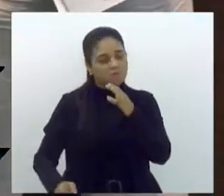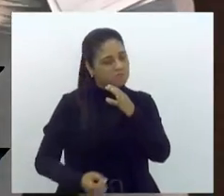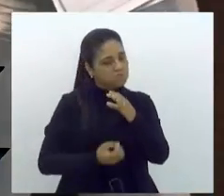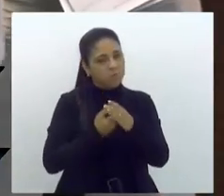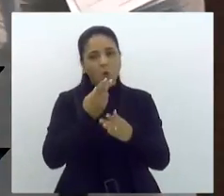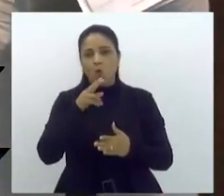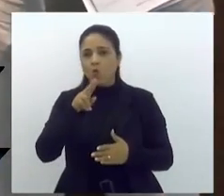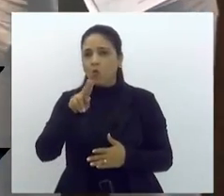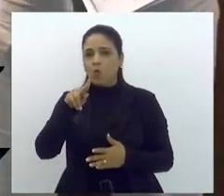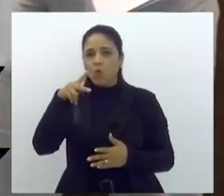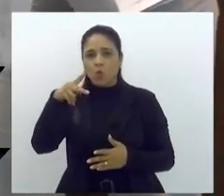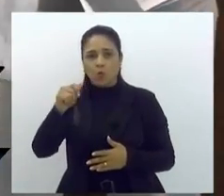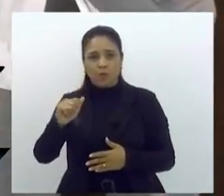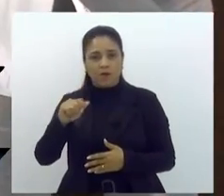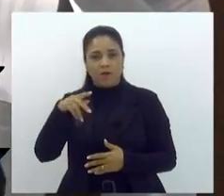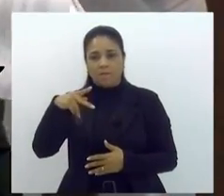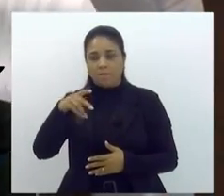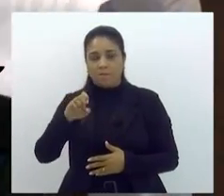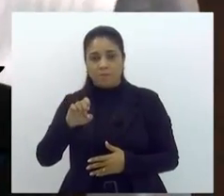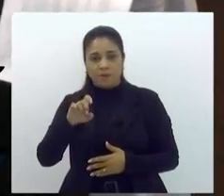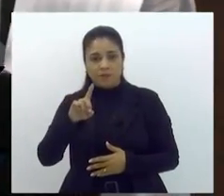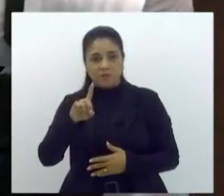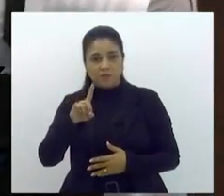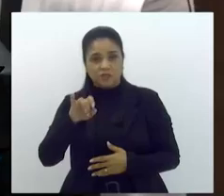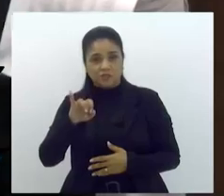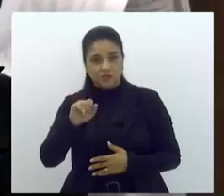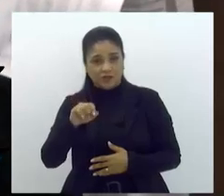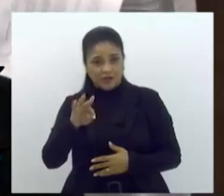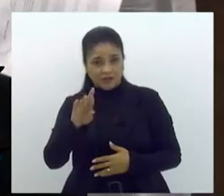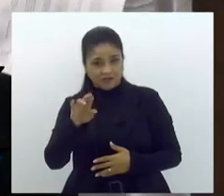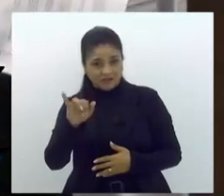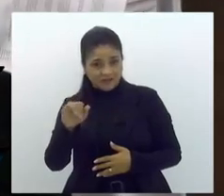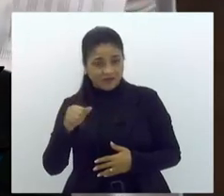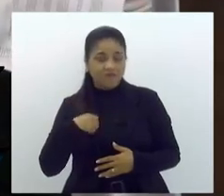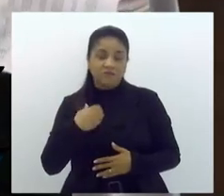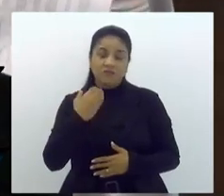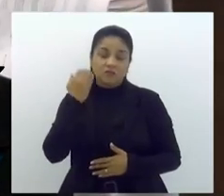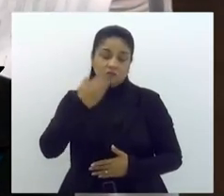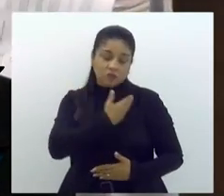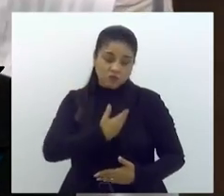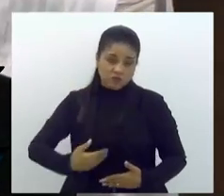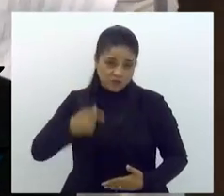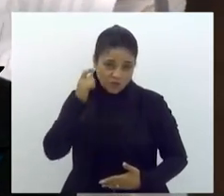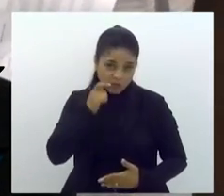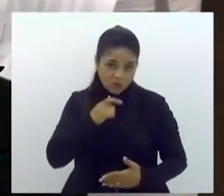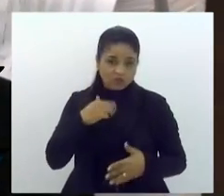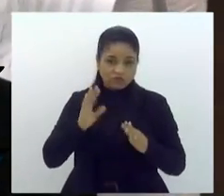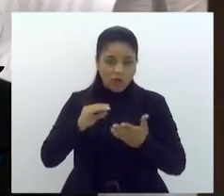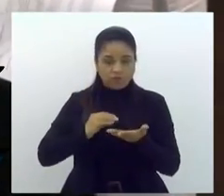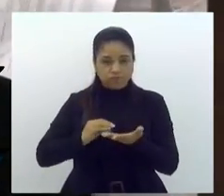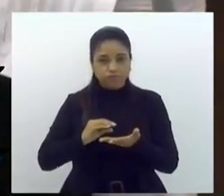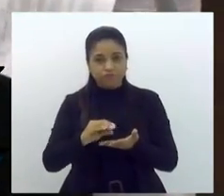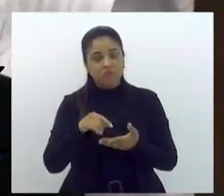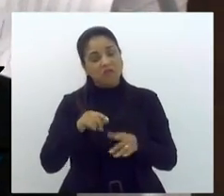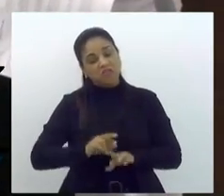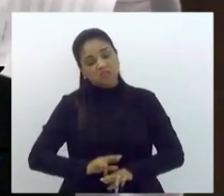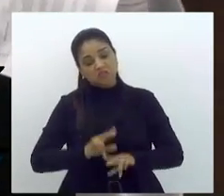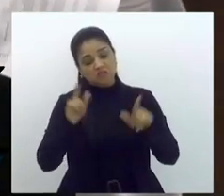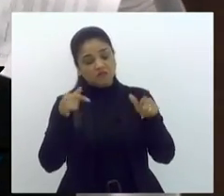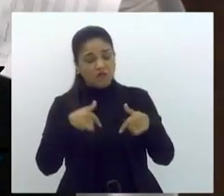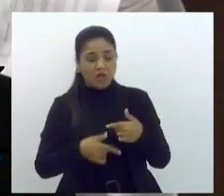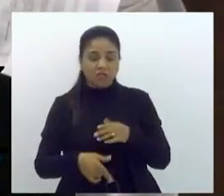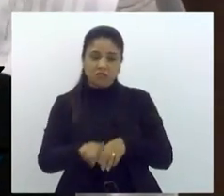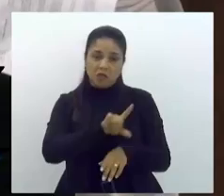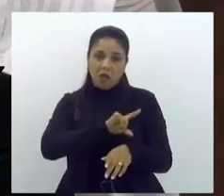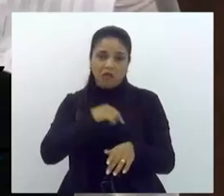seria muito bem-vinda e o nosso Governador Cláudio Castro já tem feito muito por São Gonçalo diferente do que mencionou o deputado que me